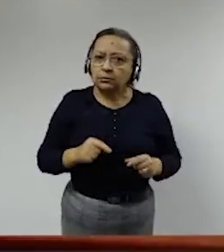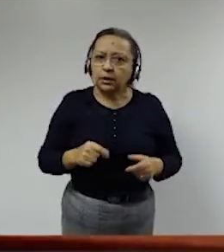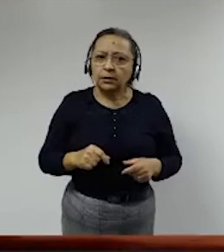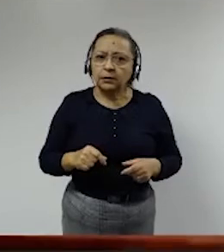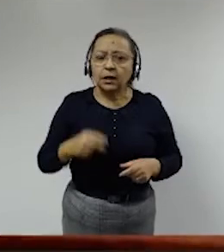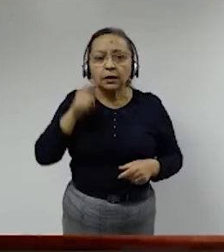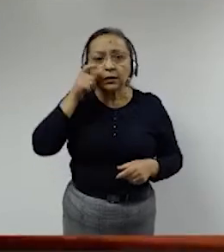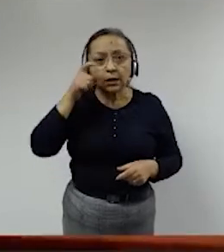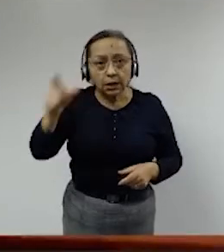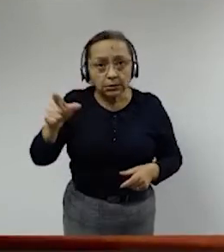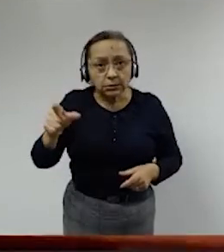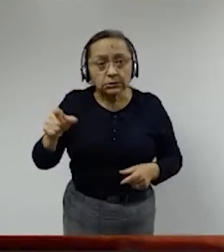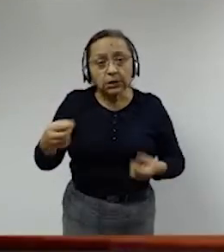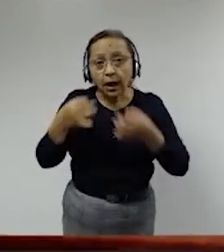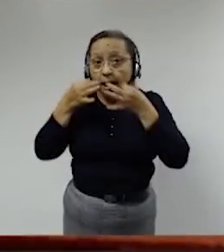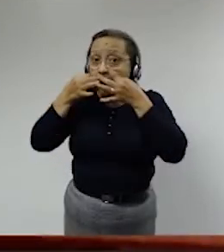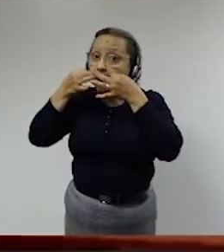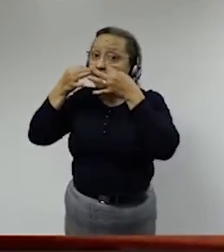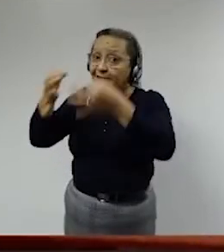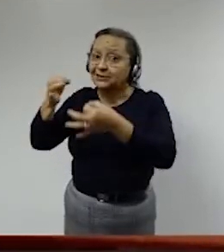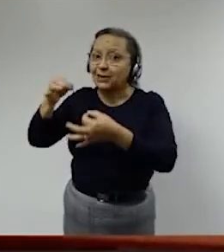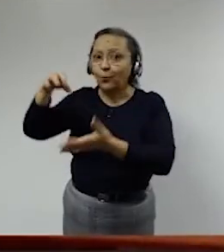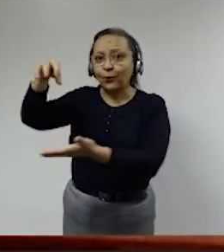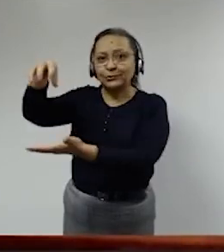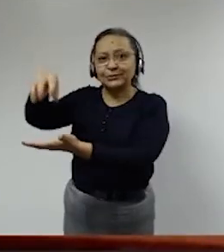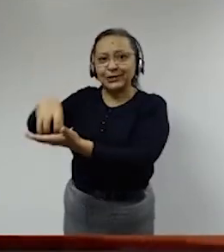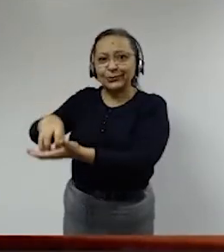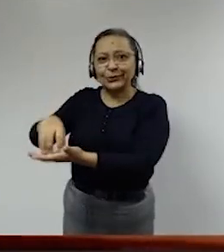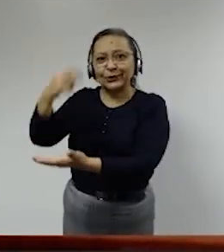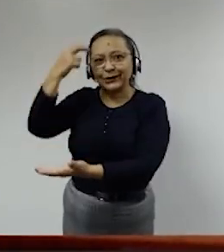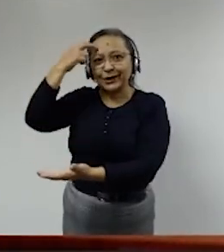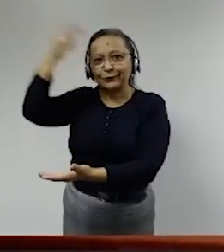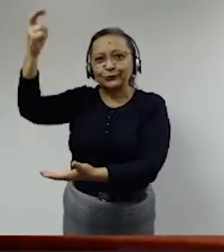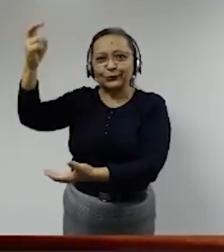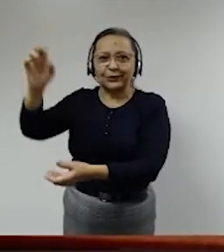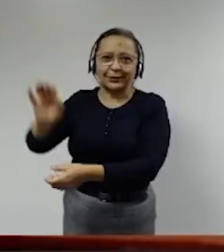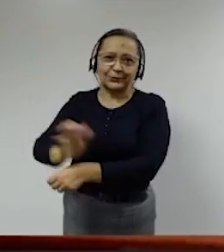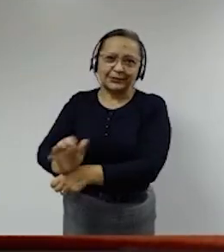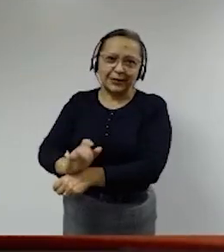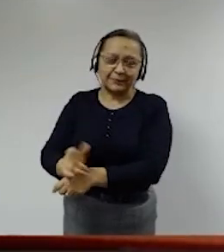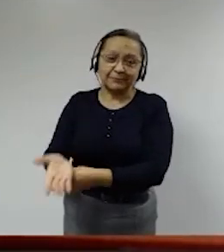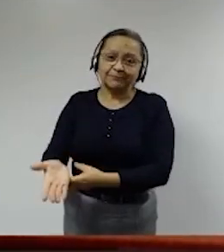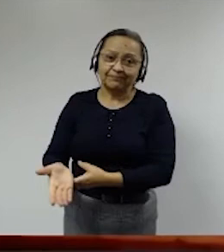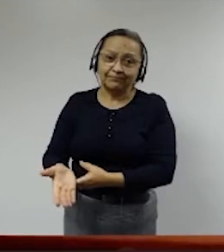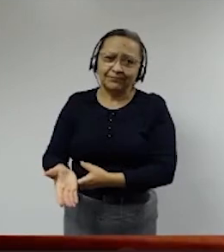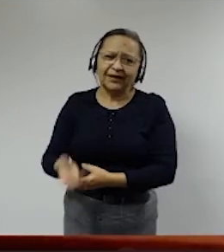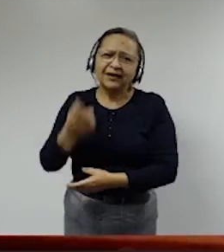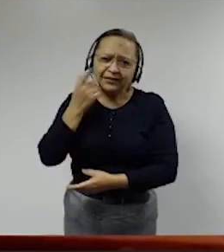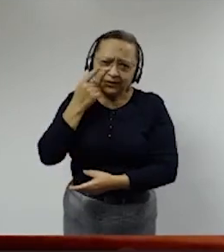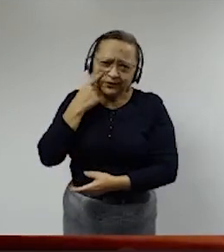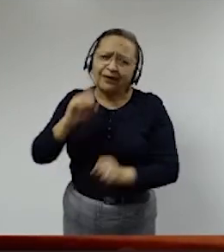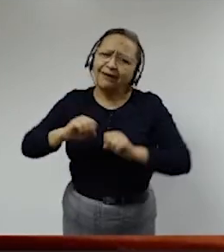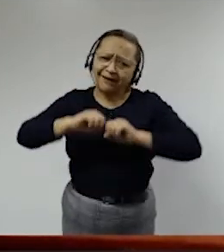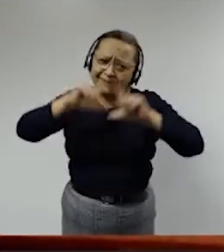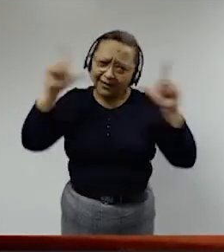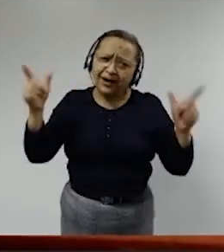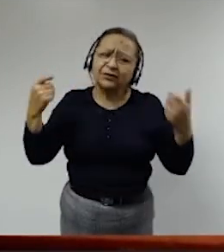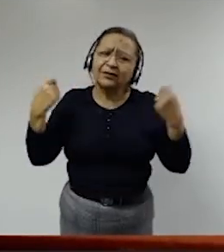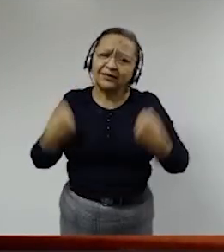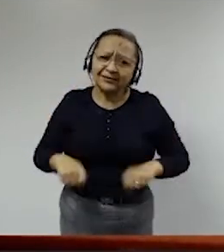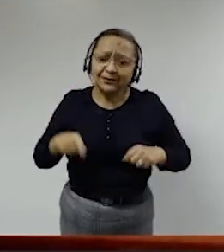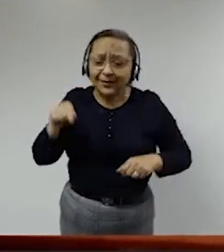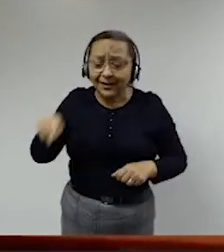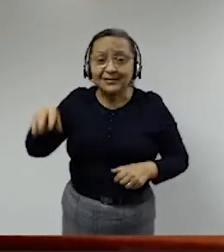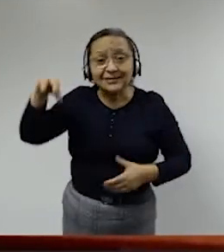da cultura uma atenção que é mais do que evidente necessária. Nós estamos falando de um setor